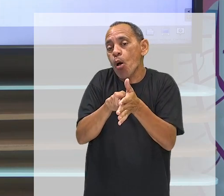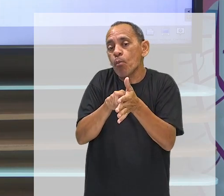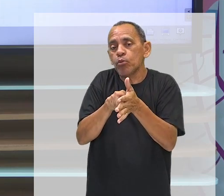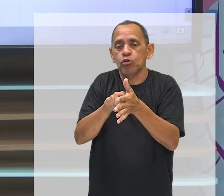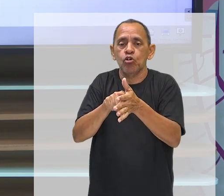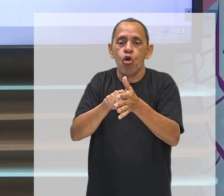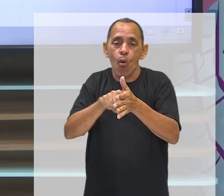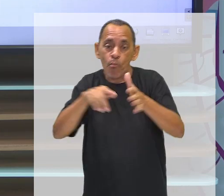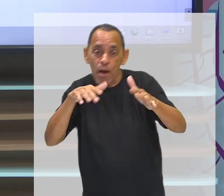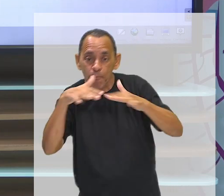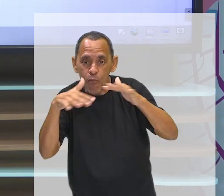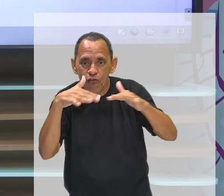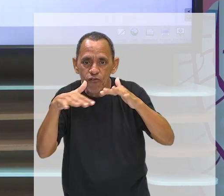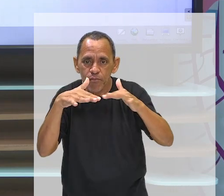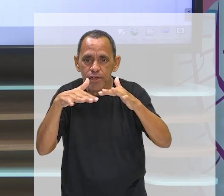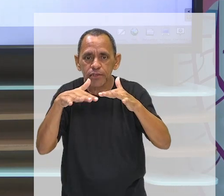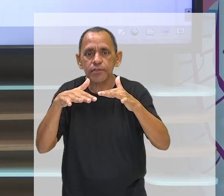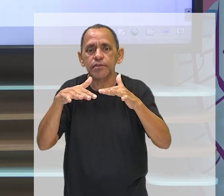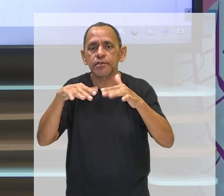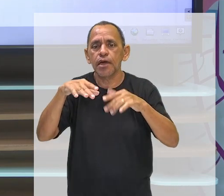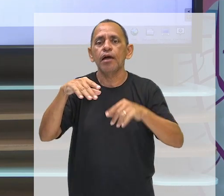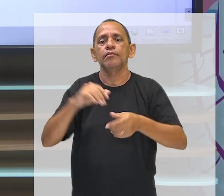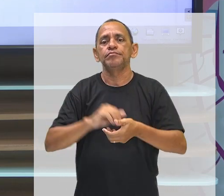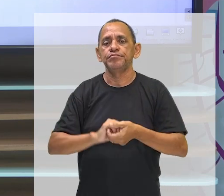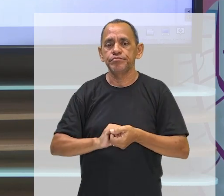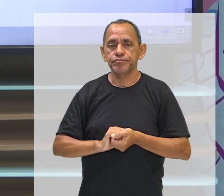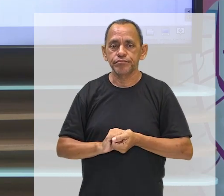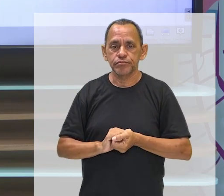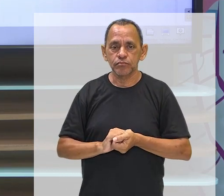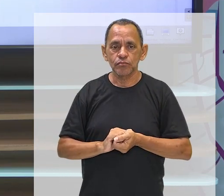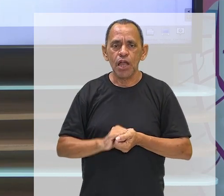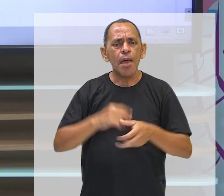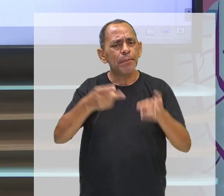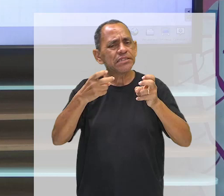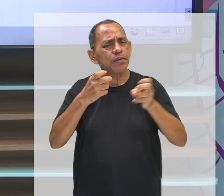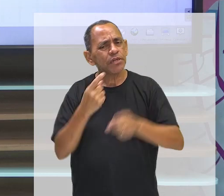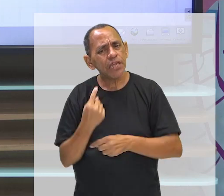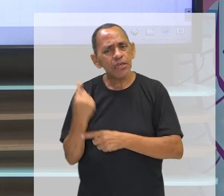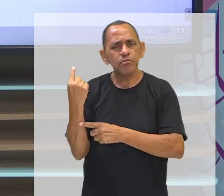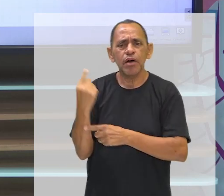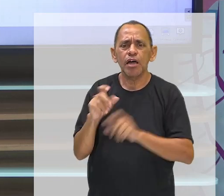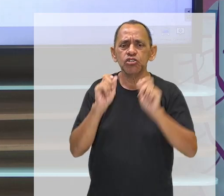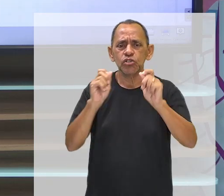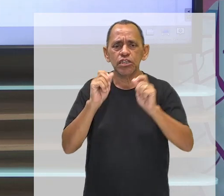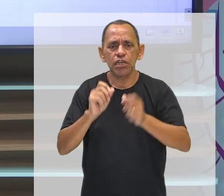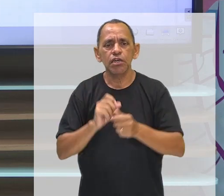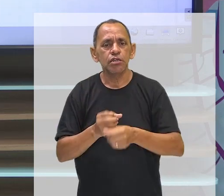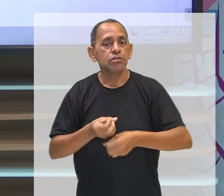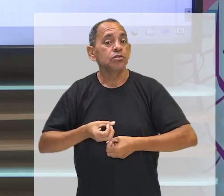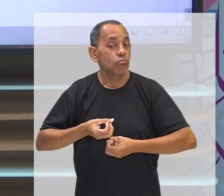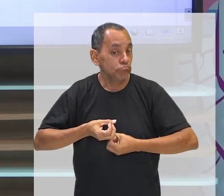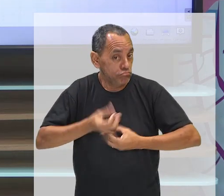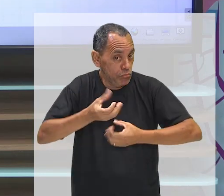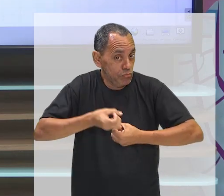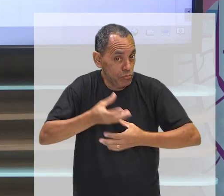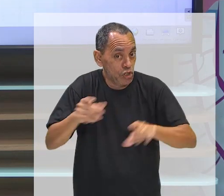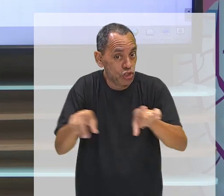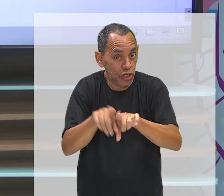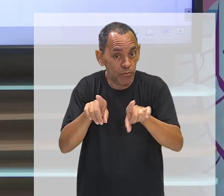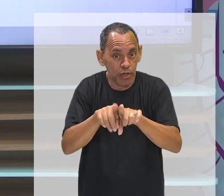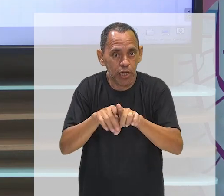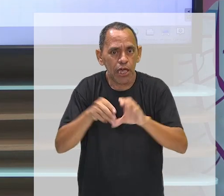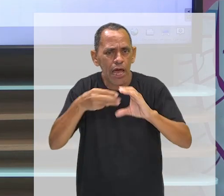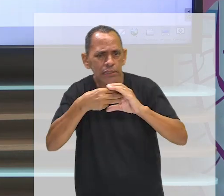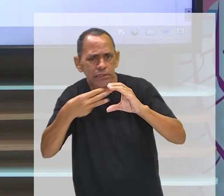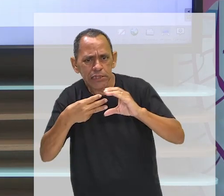E olha só, a gente vai observar agora nas nossas próximas imagens um pouco mais desses hormônios, né, que são produzidos também, além da